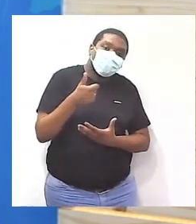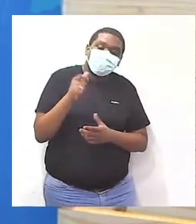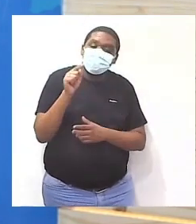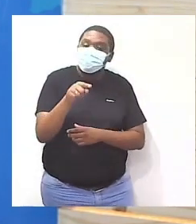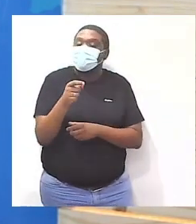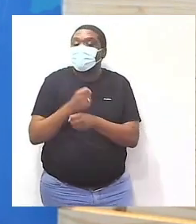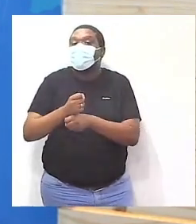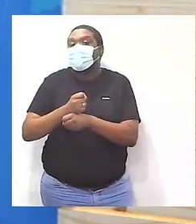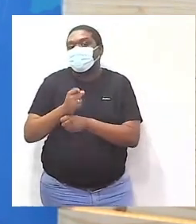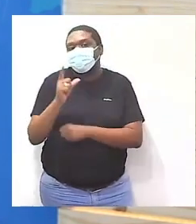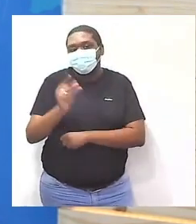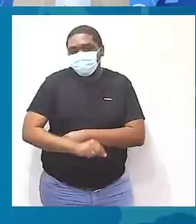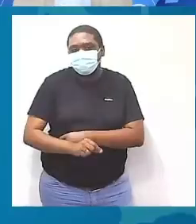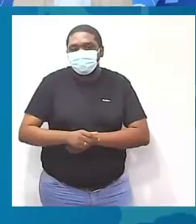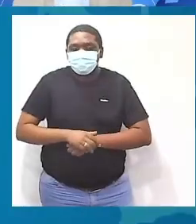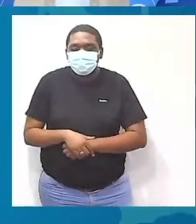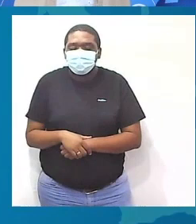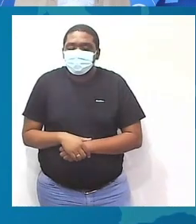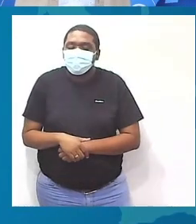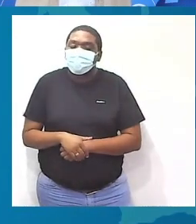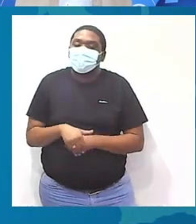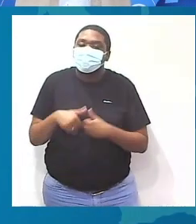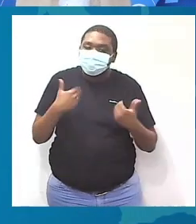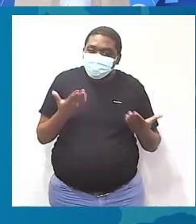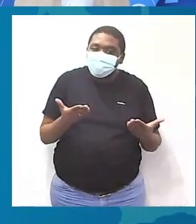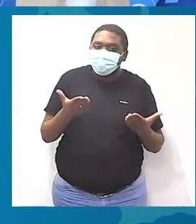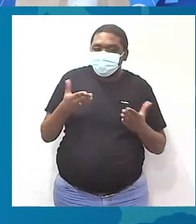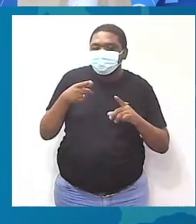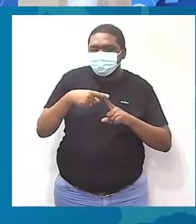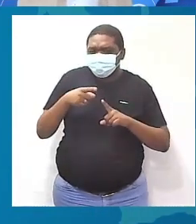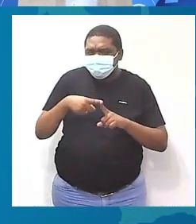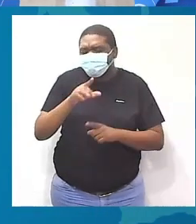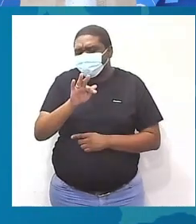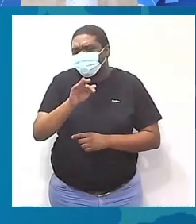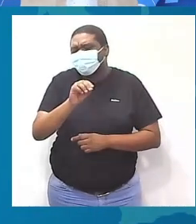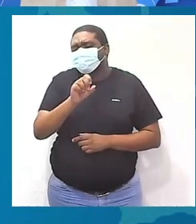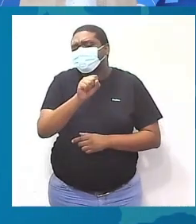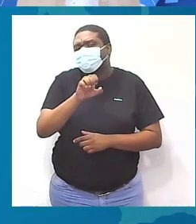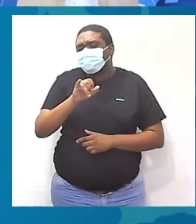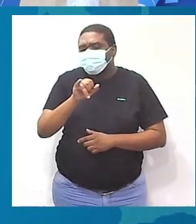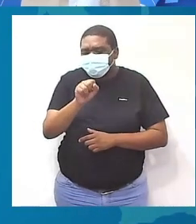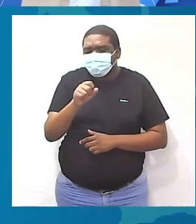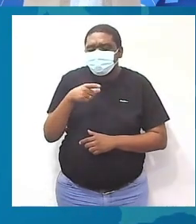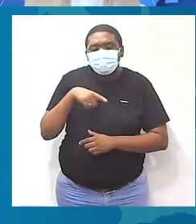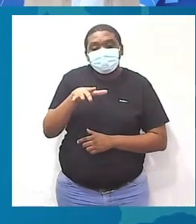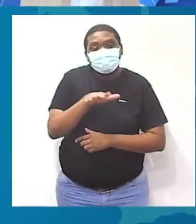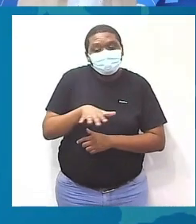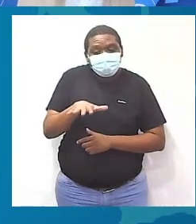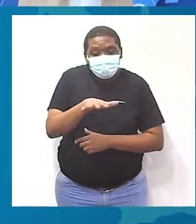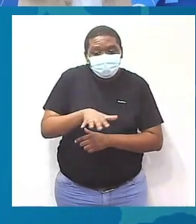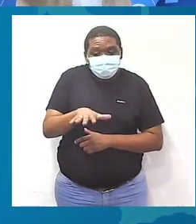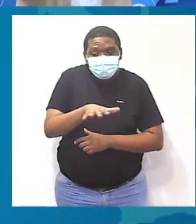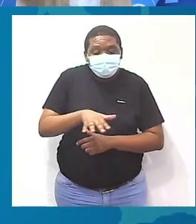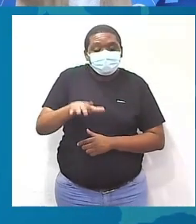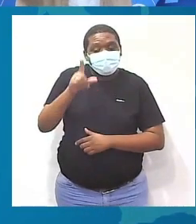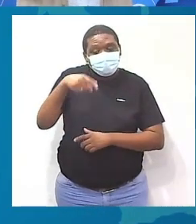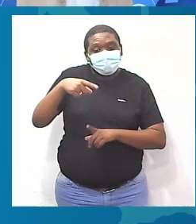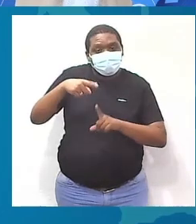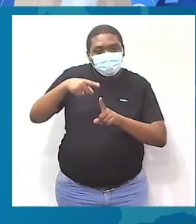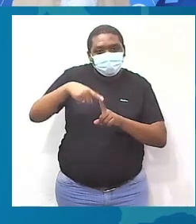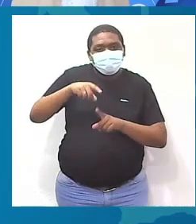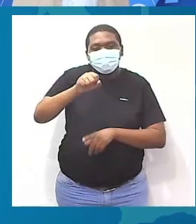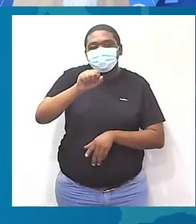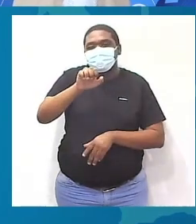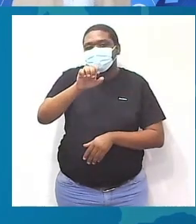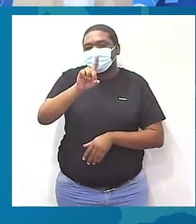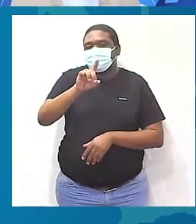11 mil anos. Bom, os fósseis, eles vão formar ali, ó, apenas nas áreas que são sedimentares.